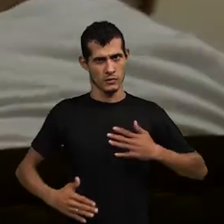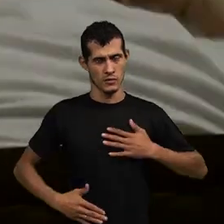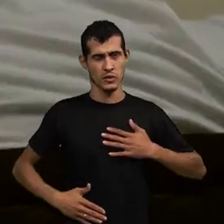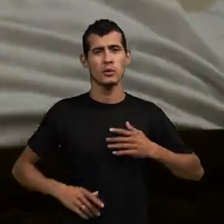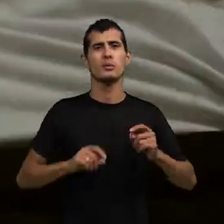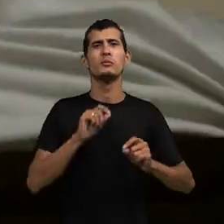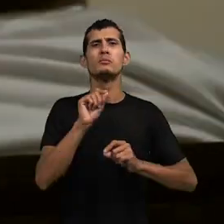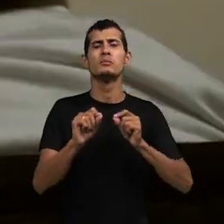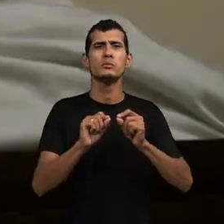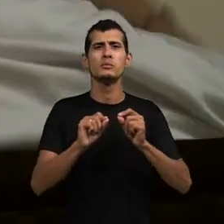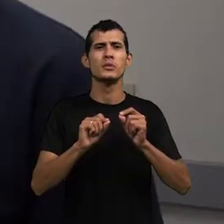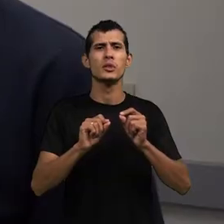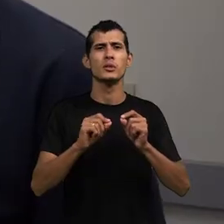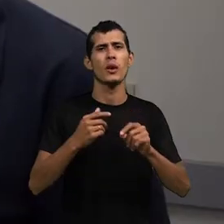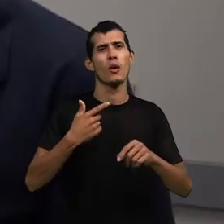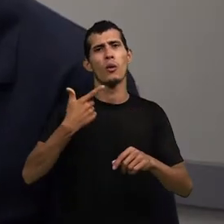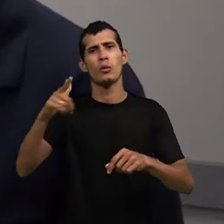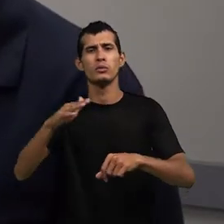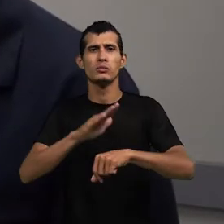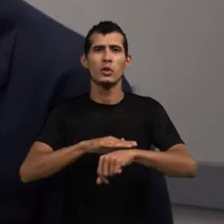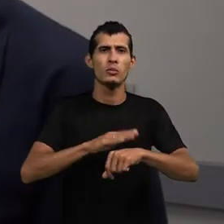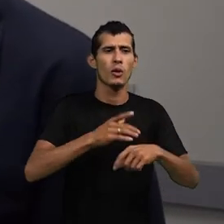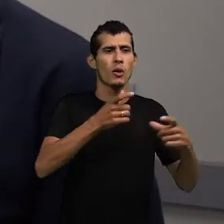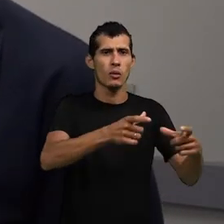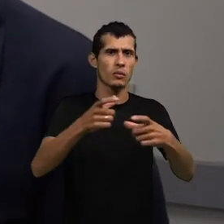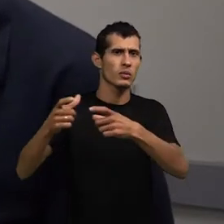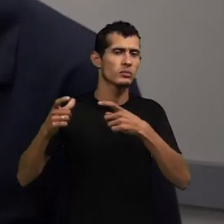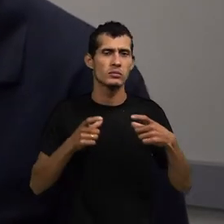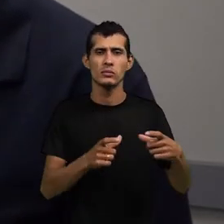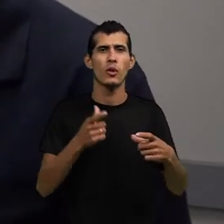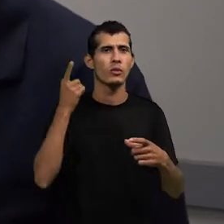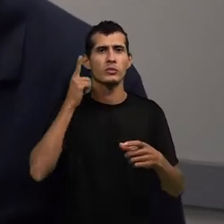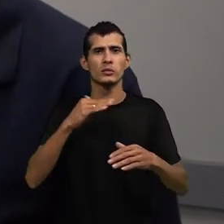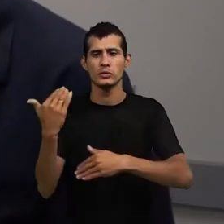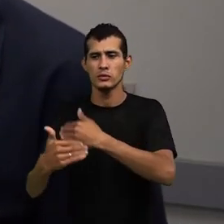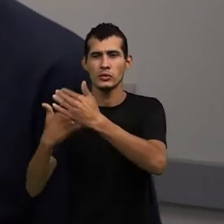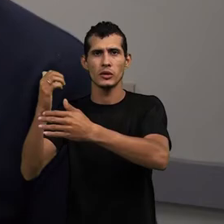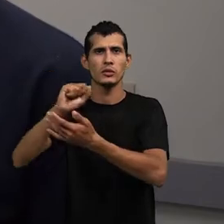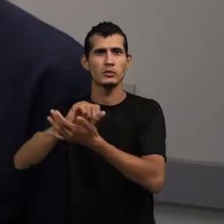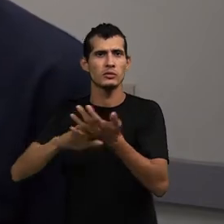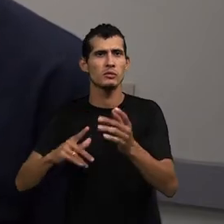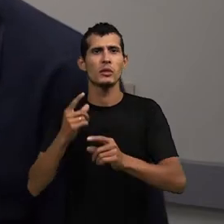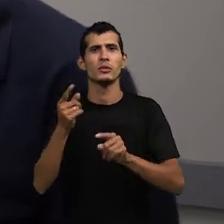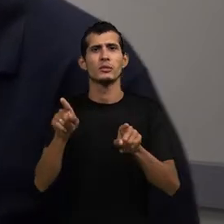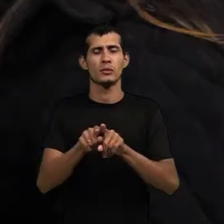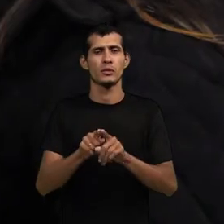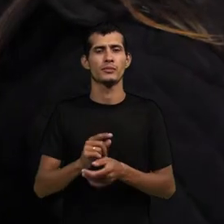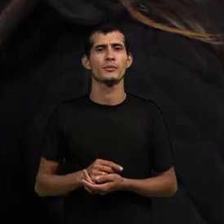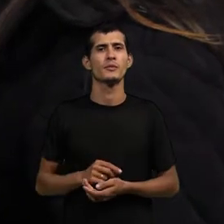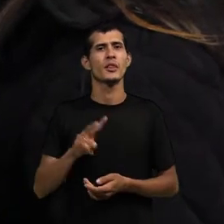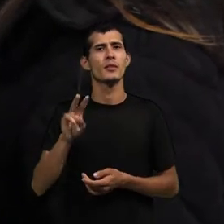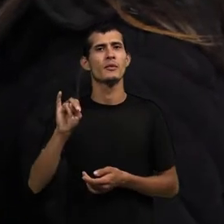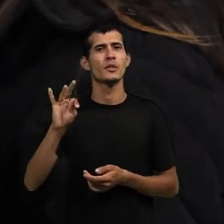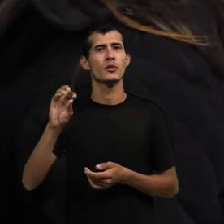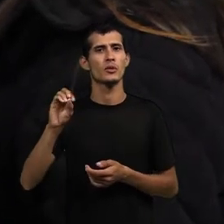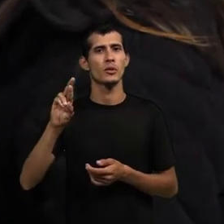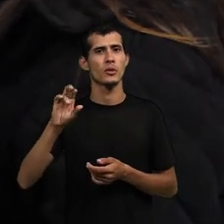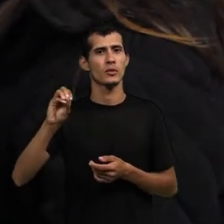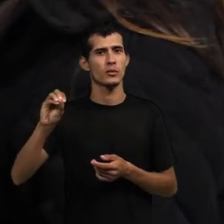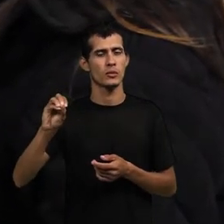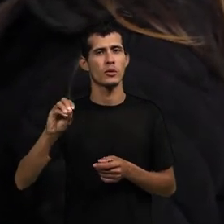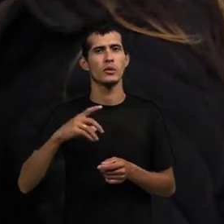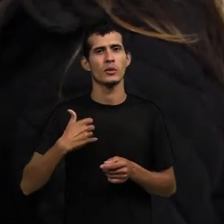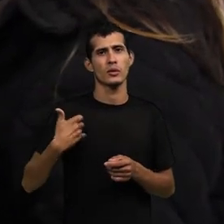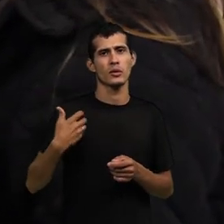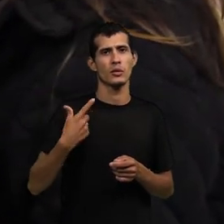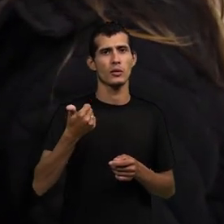que em outro momento ou em outros ambientes não conseguiriam desenvolver essas atividades. Vitória Aparecido